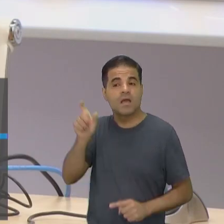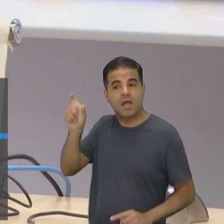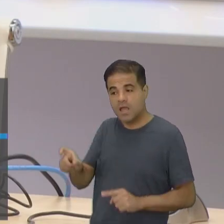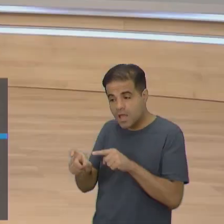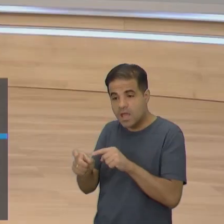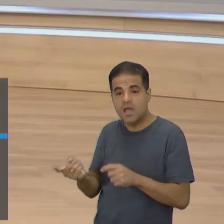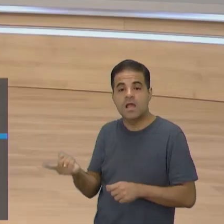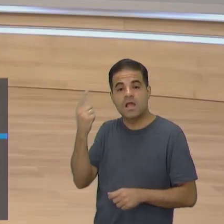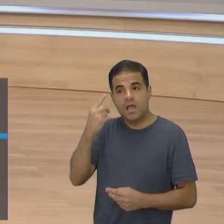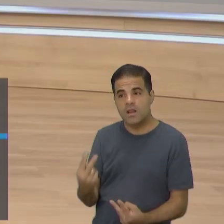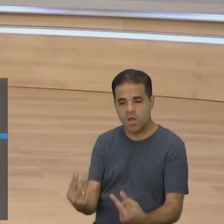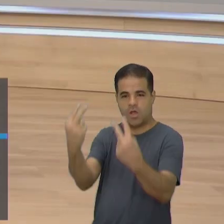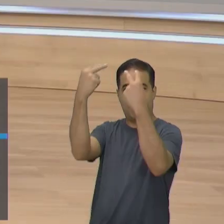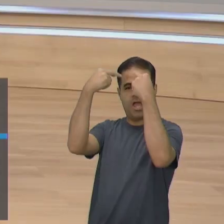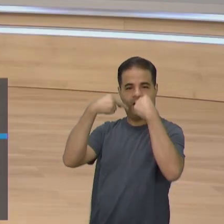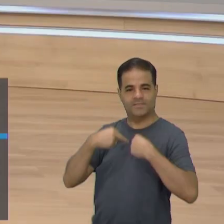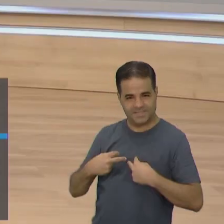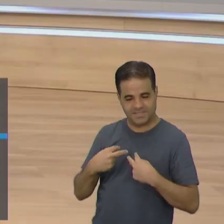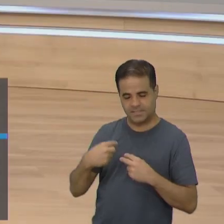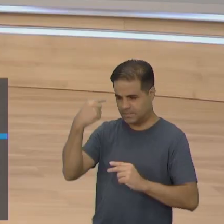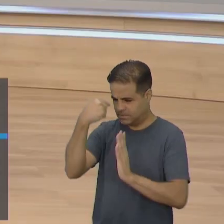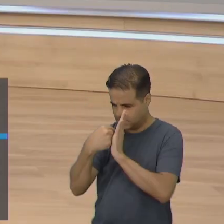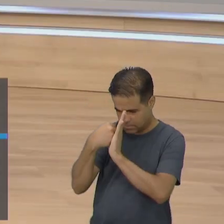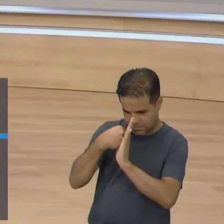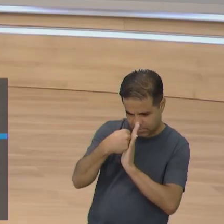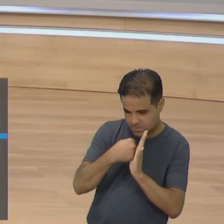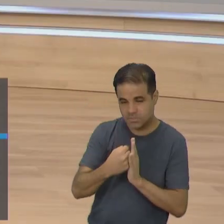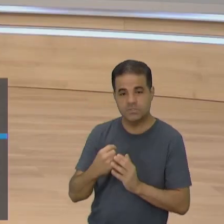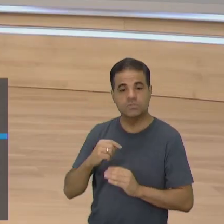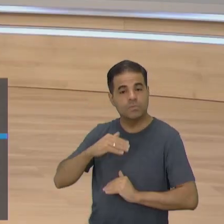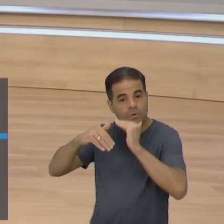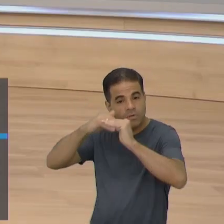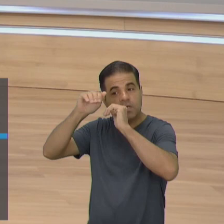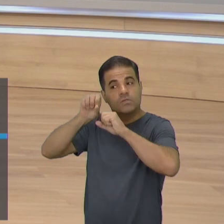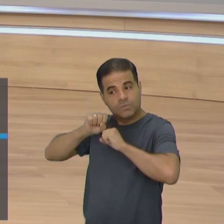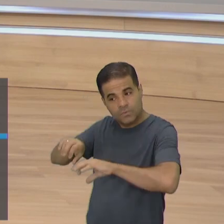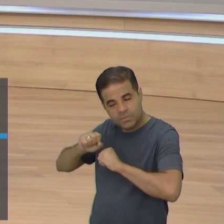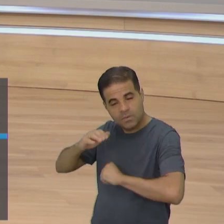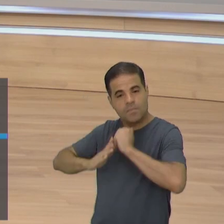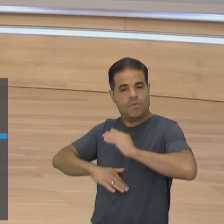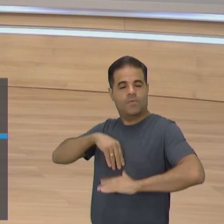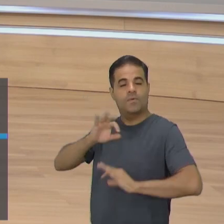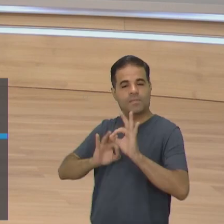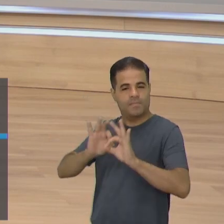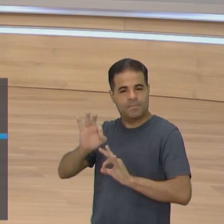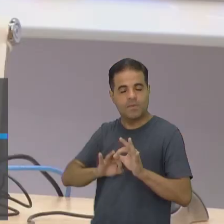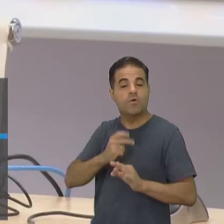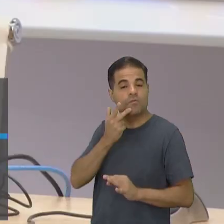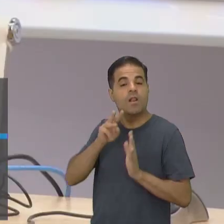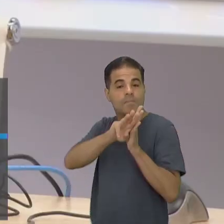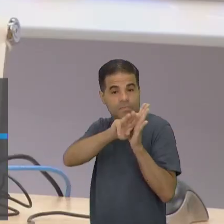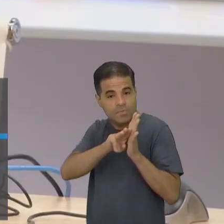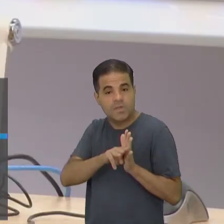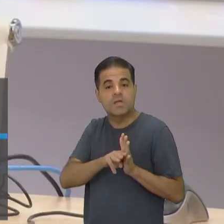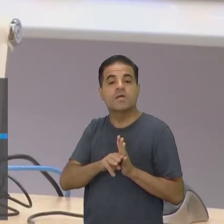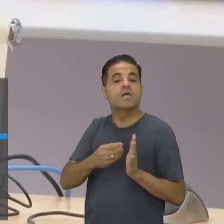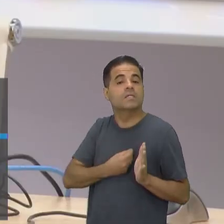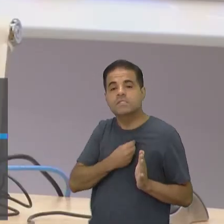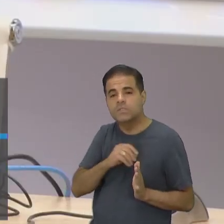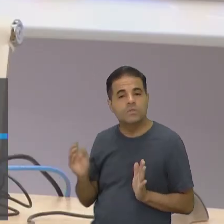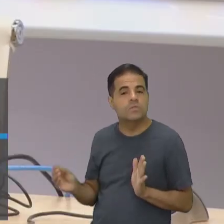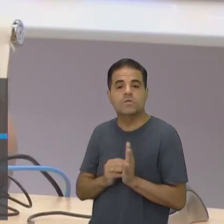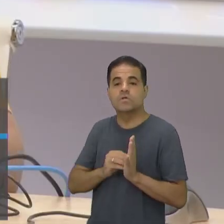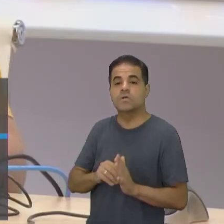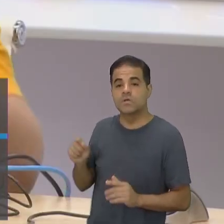ele volta o olhar para si mesmo, para o processo educacional que ele mesmo está construindo. Porque quando a gente fala de metodologia ativa, a gente fala de colocar o